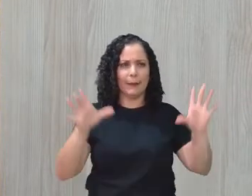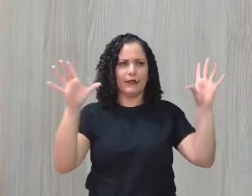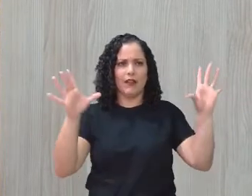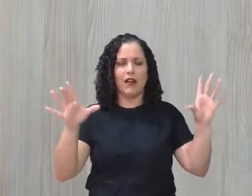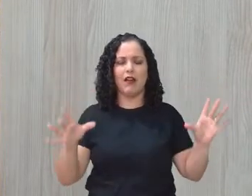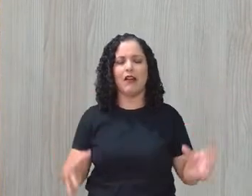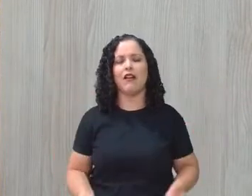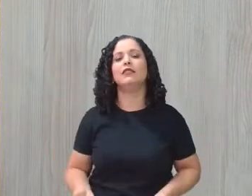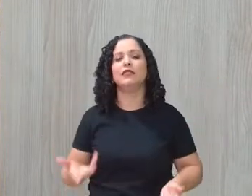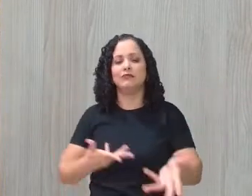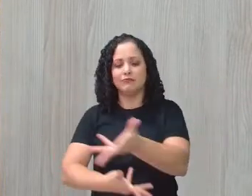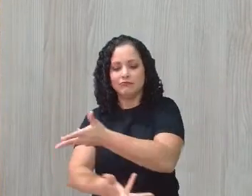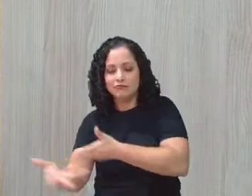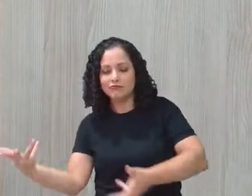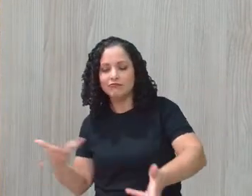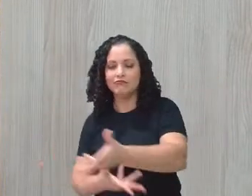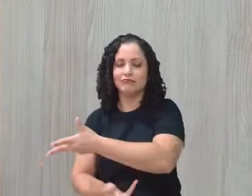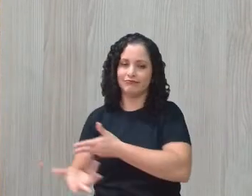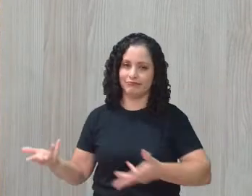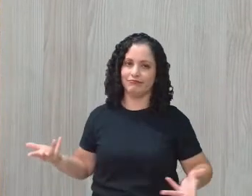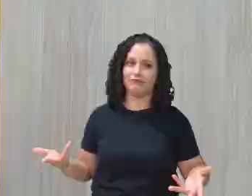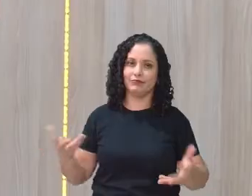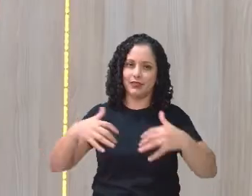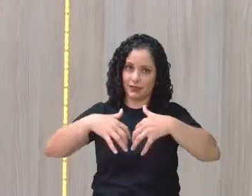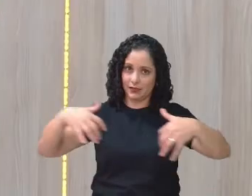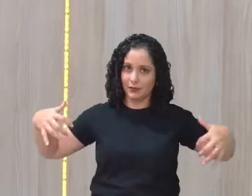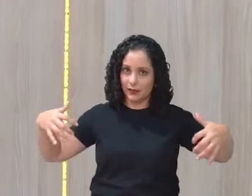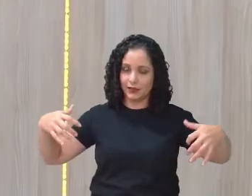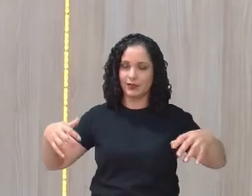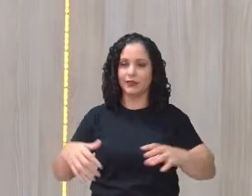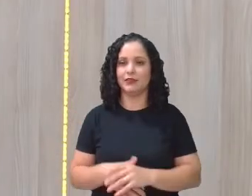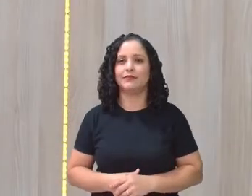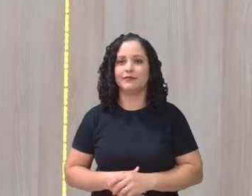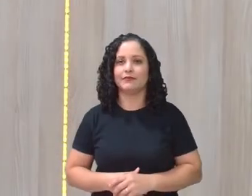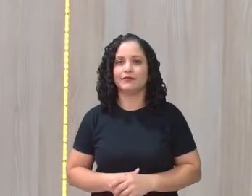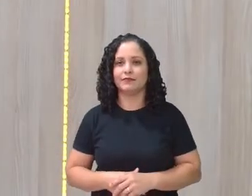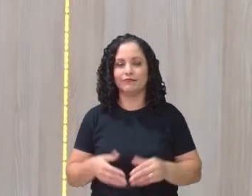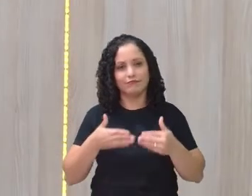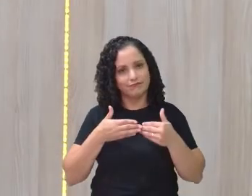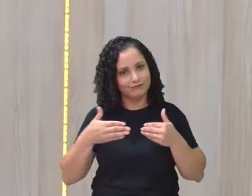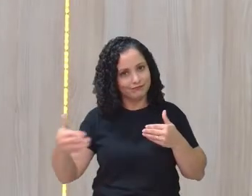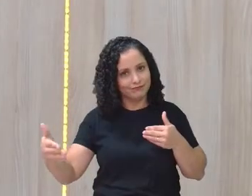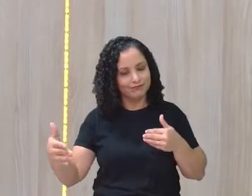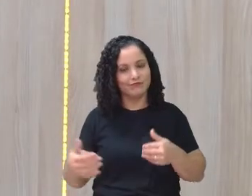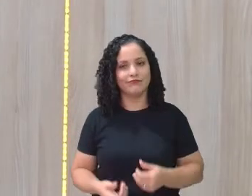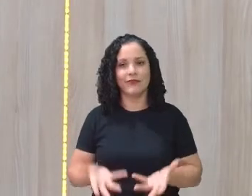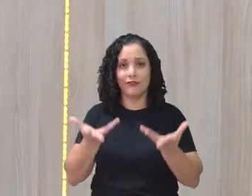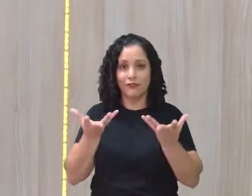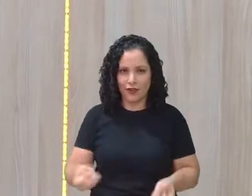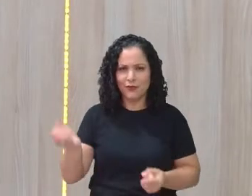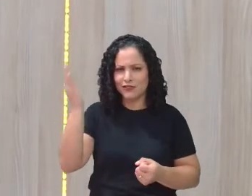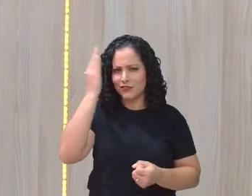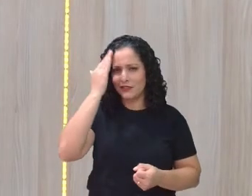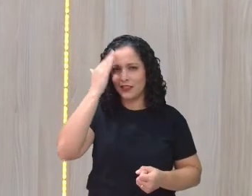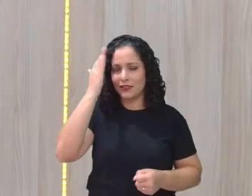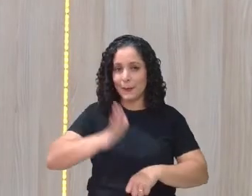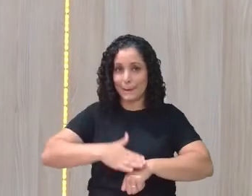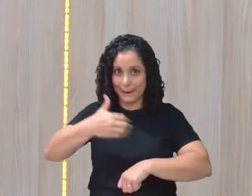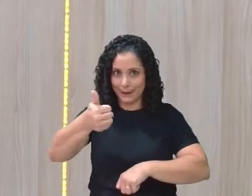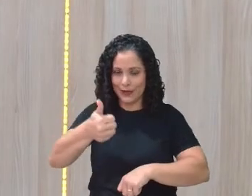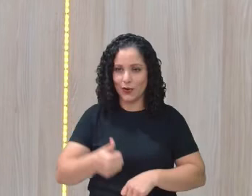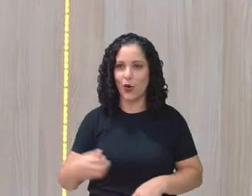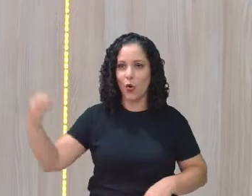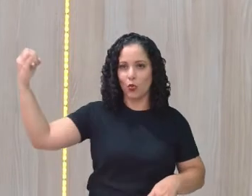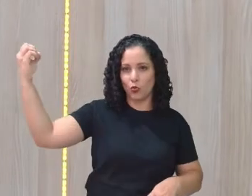tolerância, fraternidade e por aí vai. Exatamente. Vamos seguindo aqui, olha aí, vamos entender bem direitinho aí, ó,